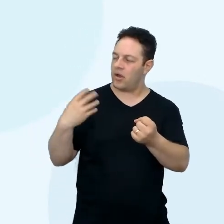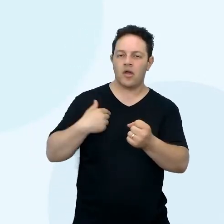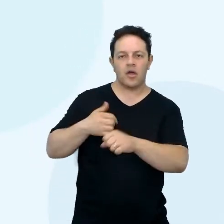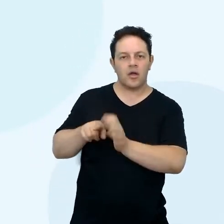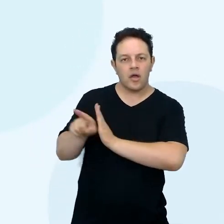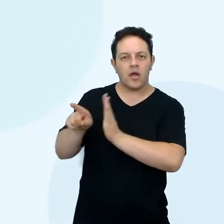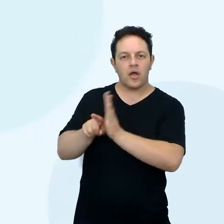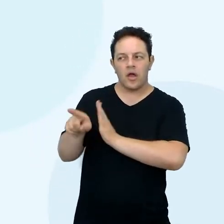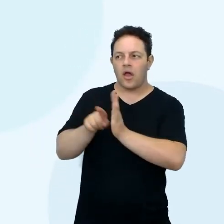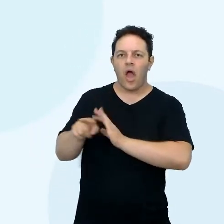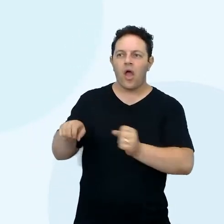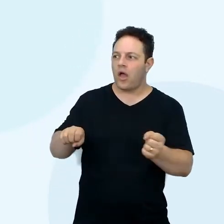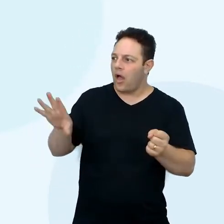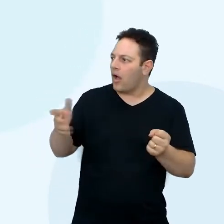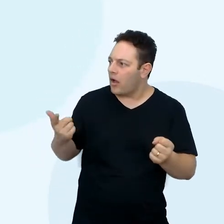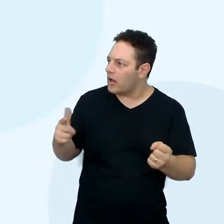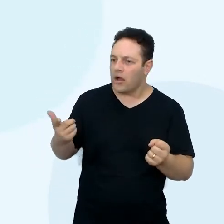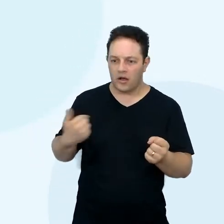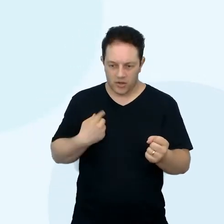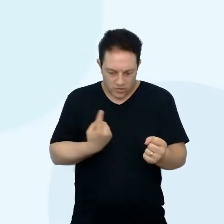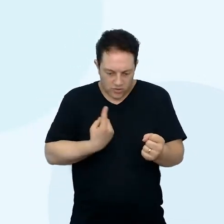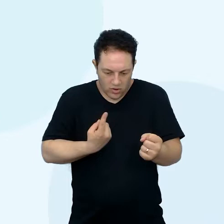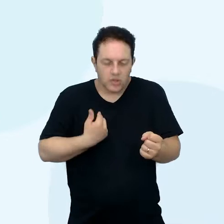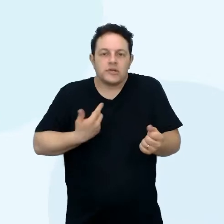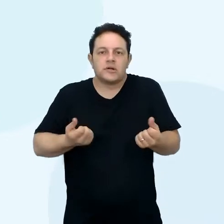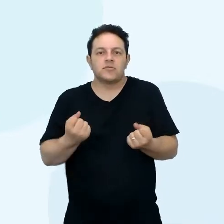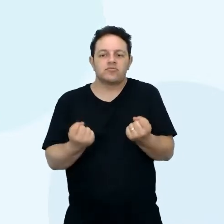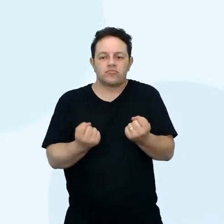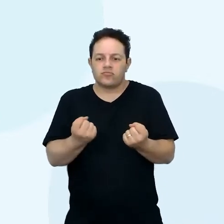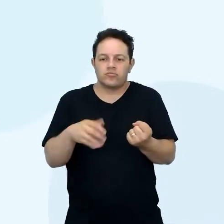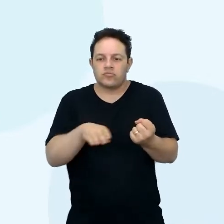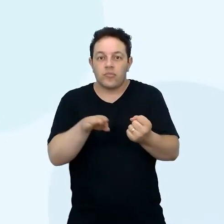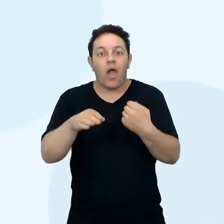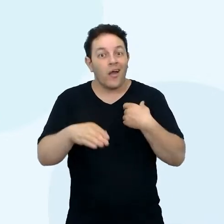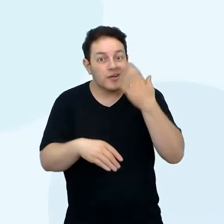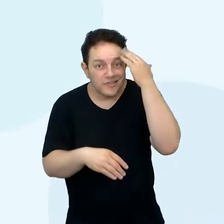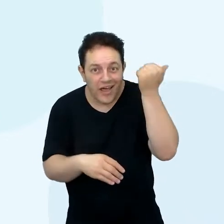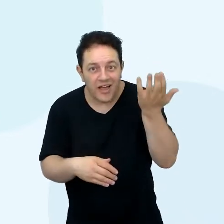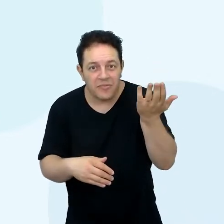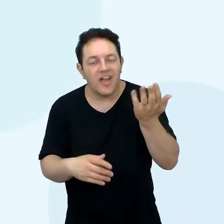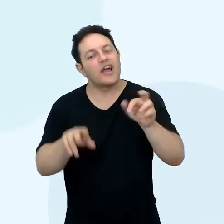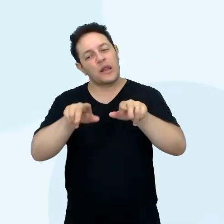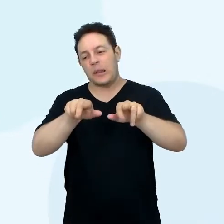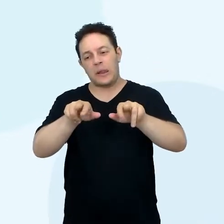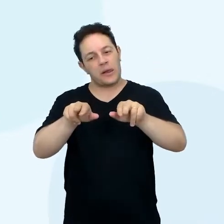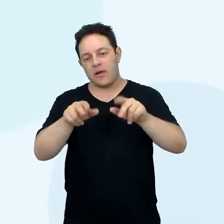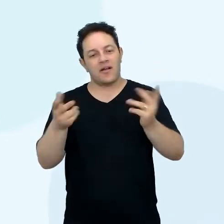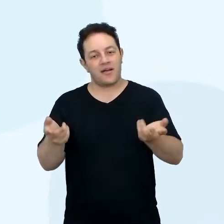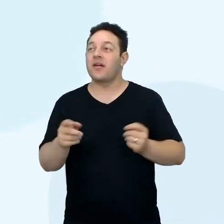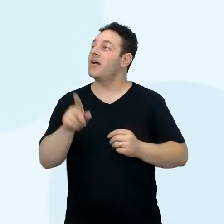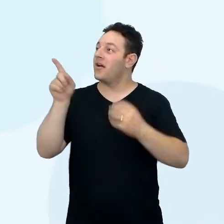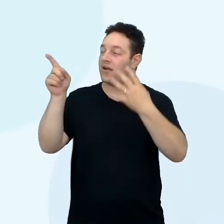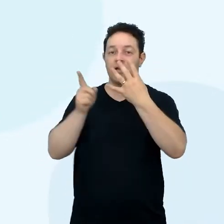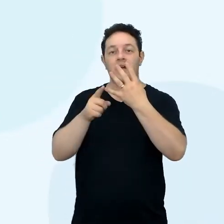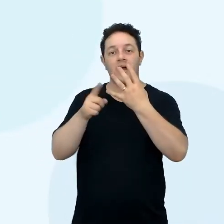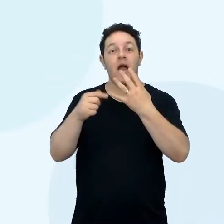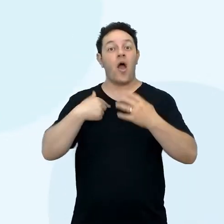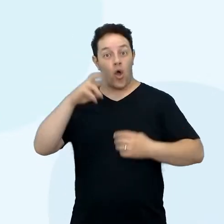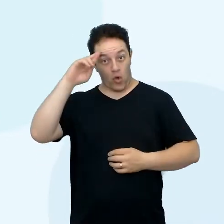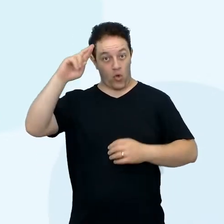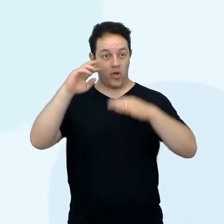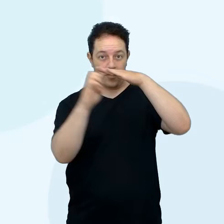você sabe fazer. Você não precisa perguntar para ninguém. A mesma coisa é no caso do empreendimento. Você tem que